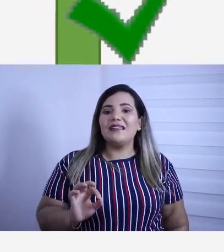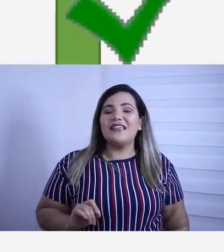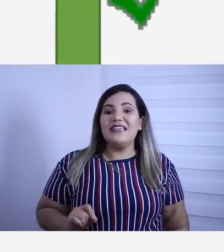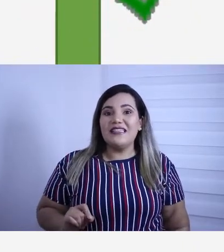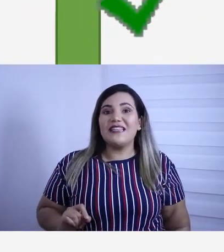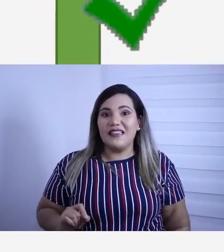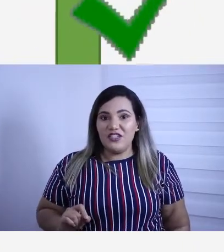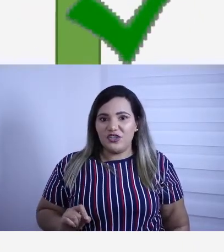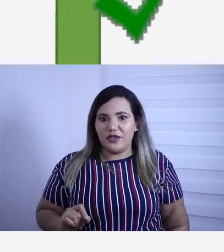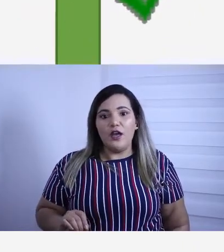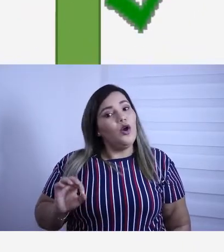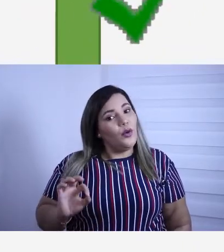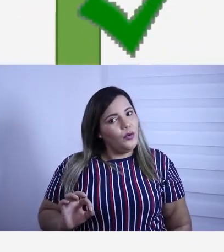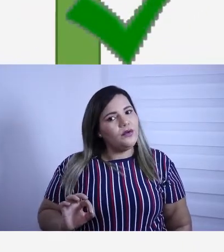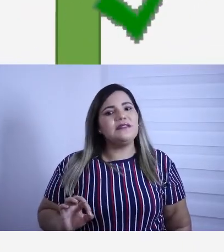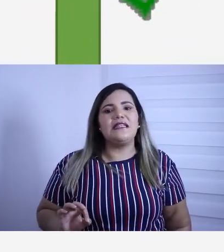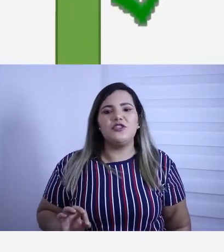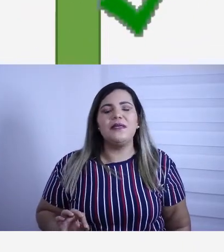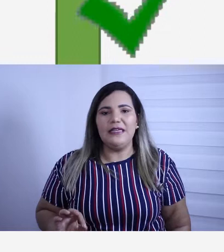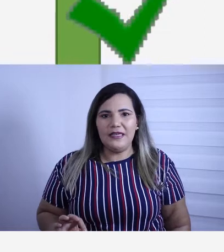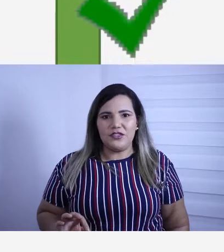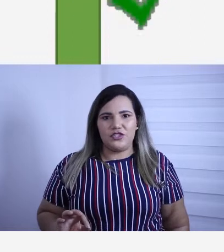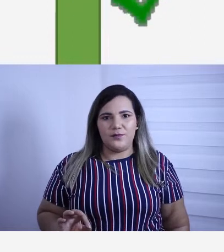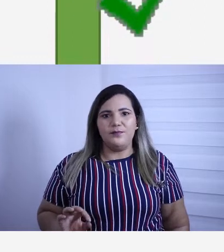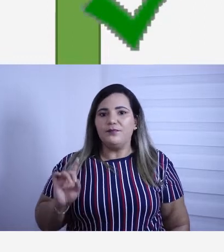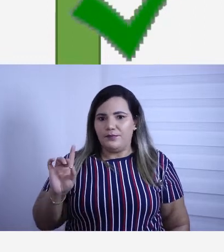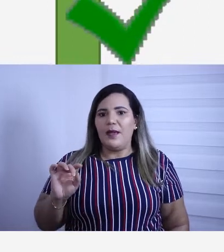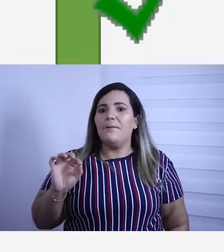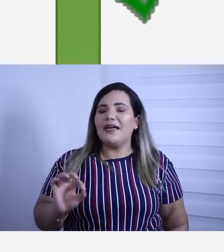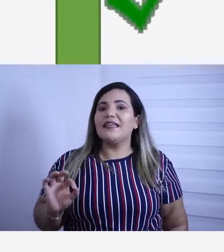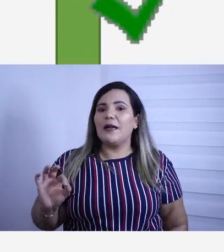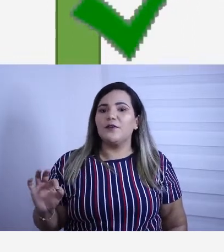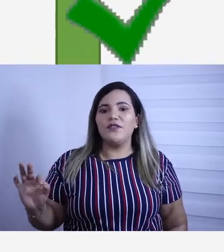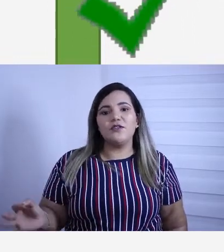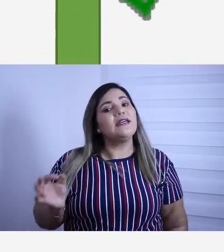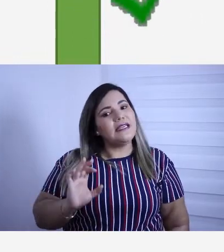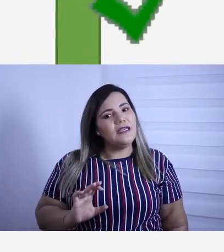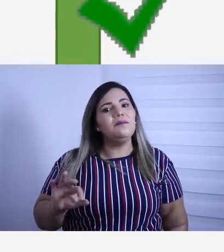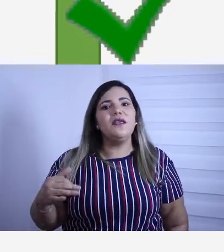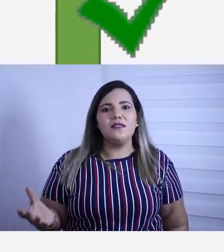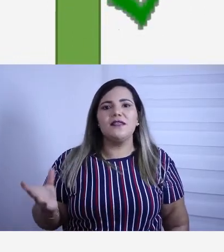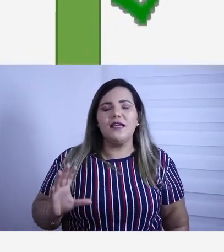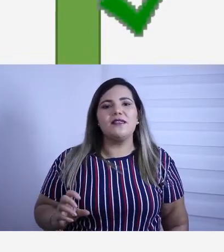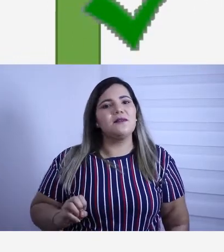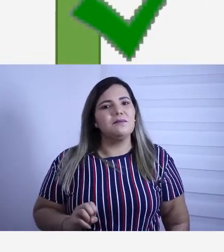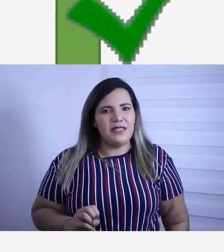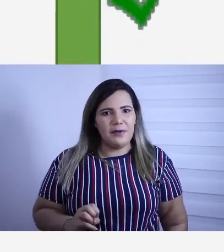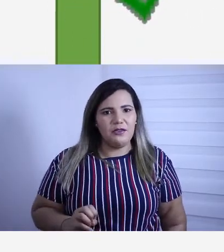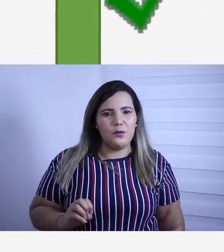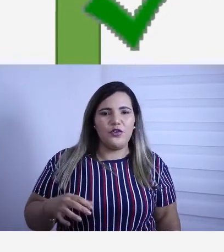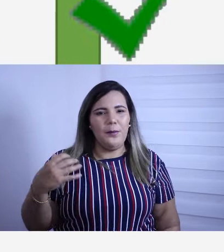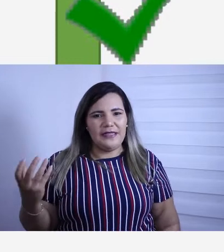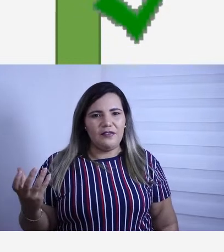a marta está teacher hold time english marta é a professora que ensina